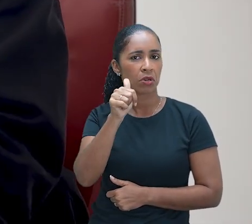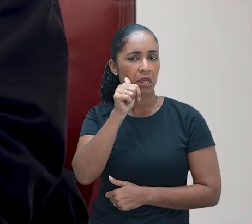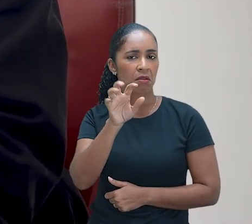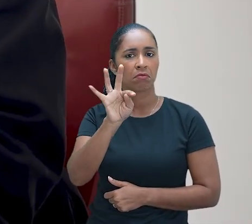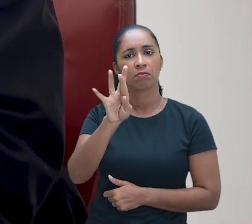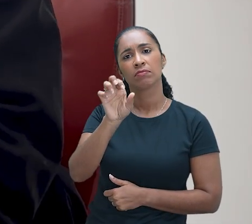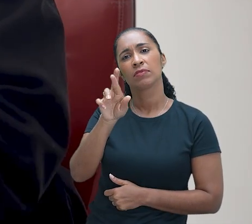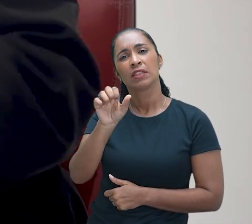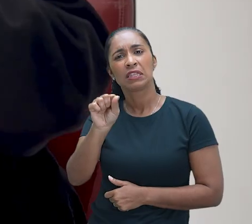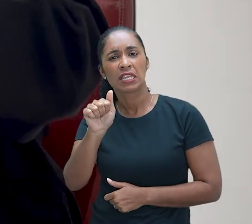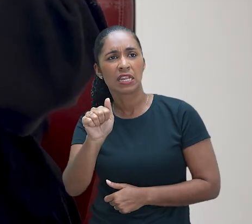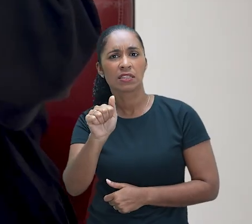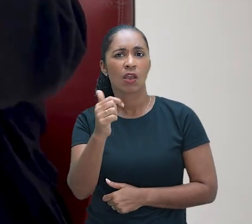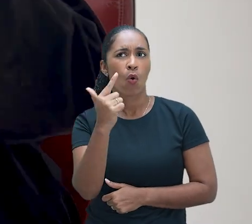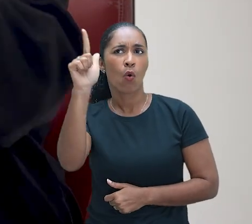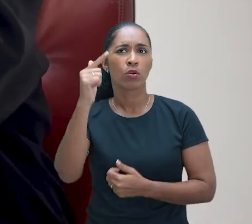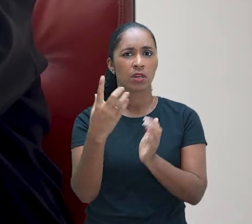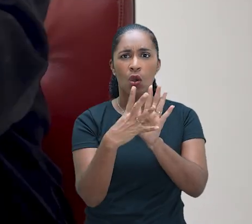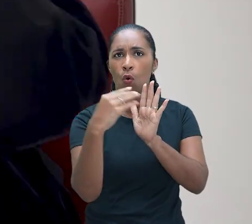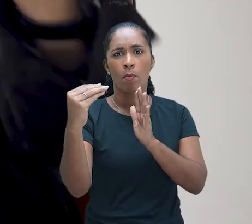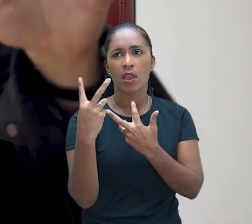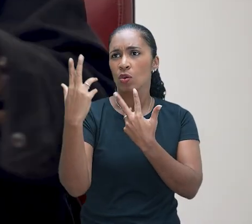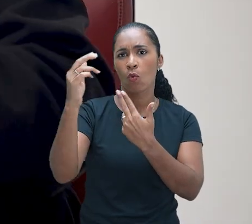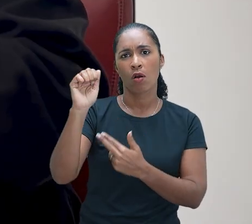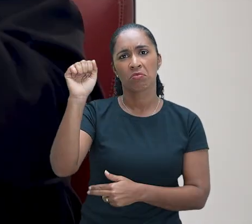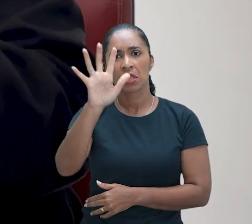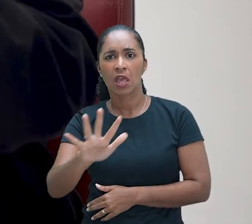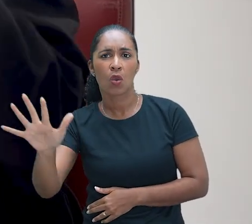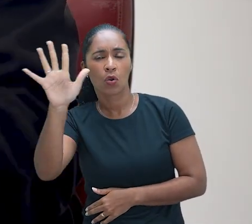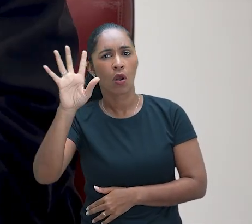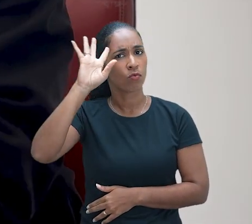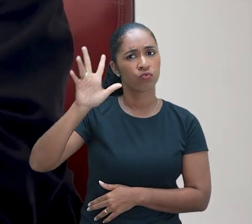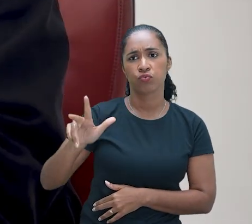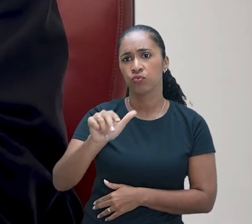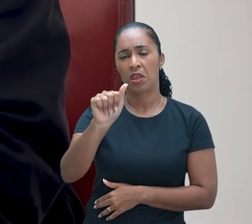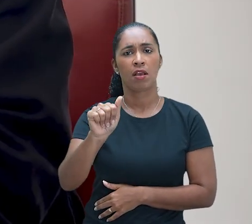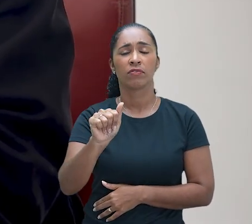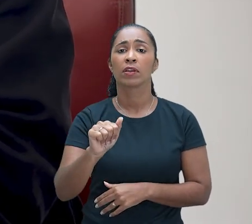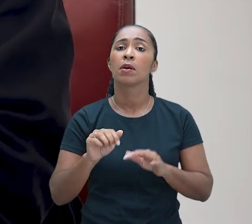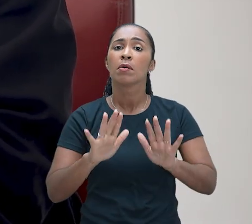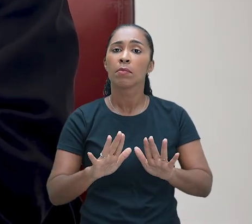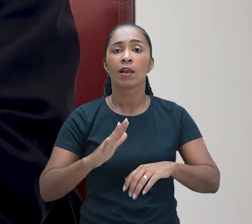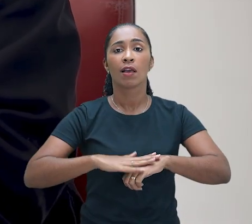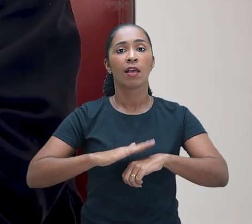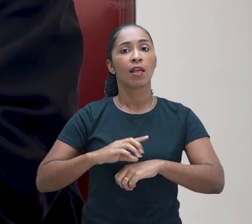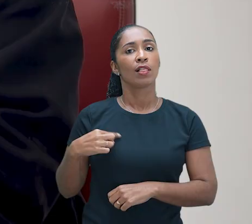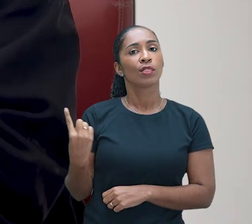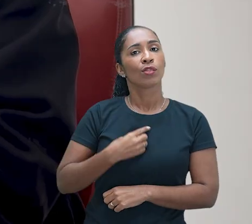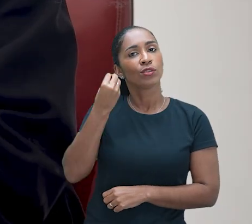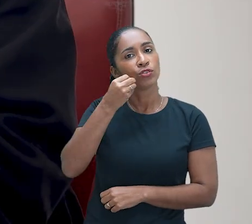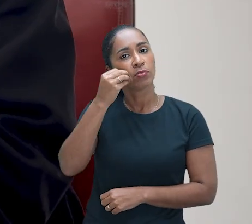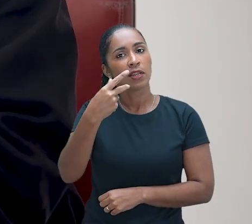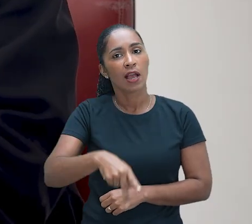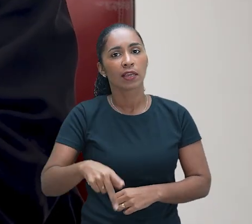inteirinho. Nem na Europa, nem na Ásia, nem na África. A Teresa Cristina é única. E um pouco a nossa